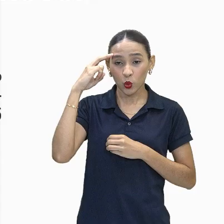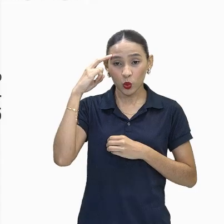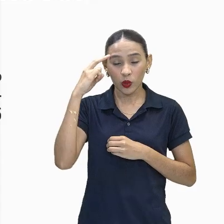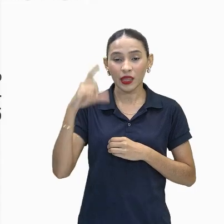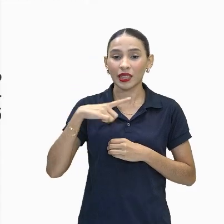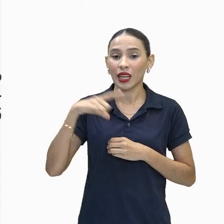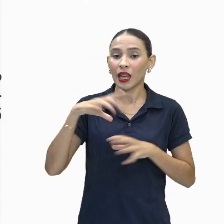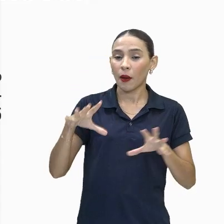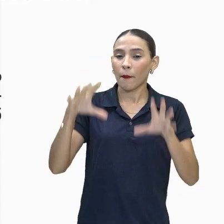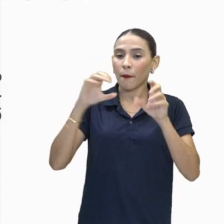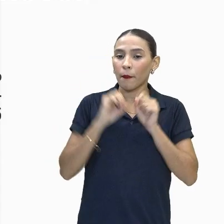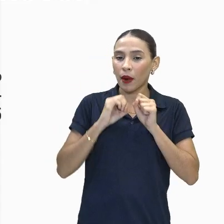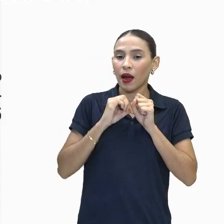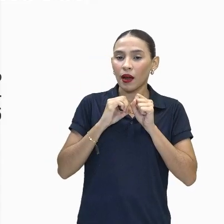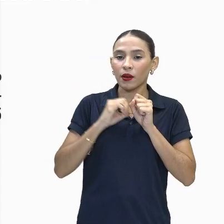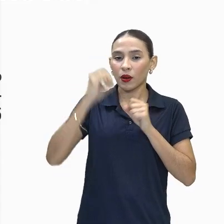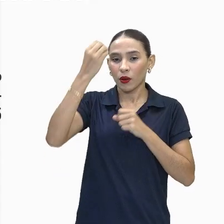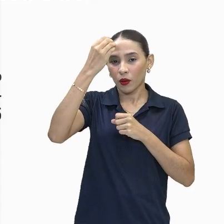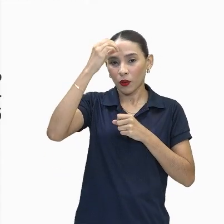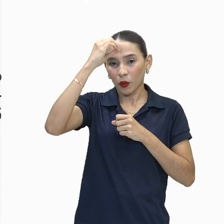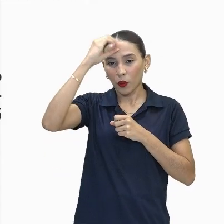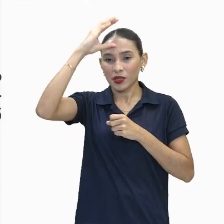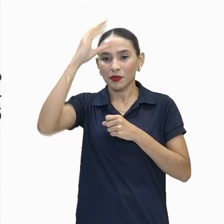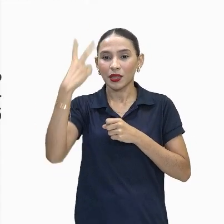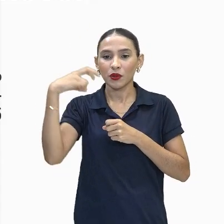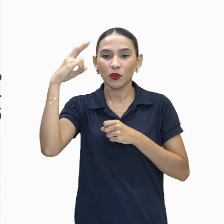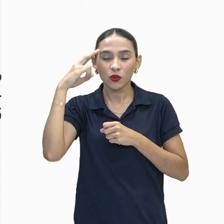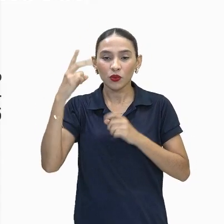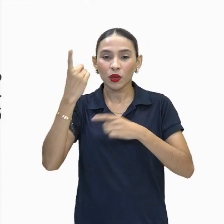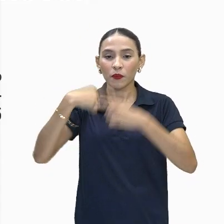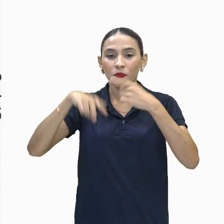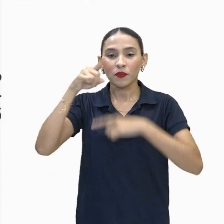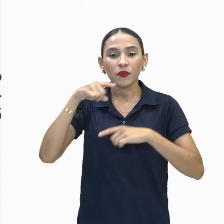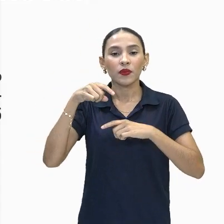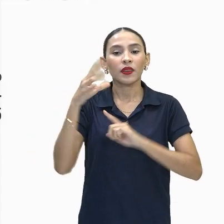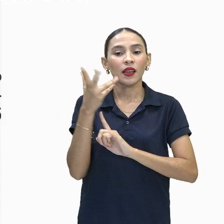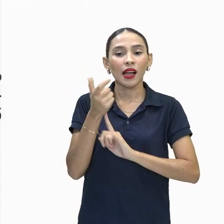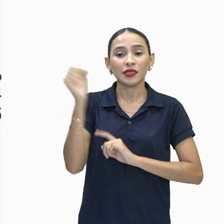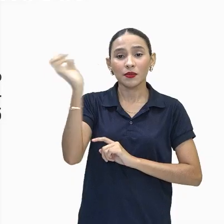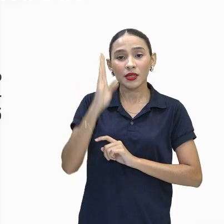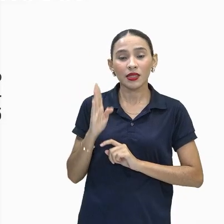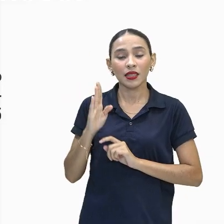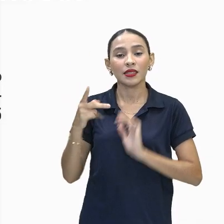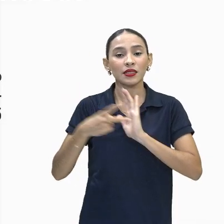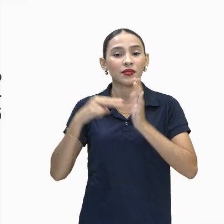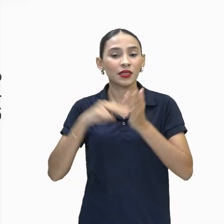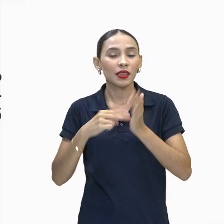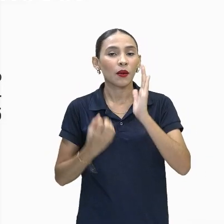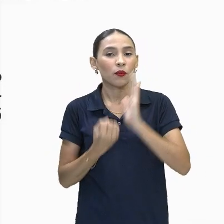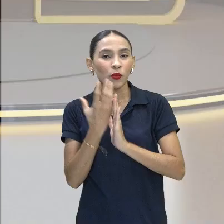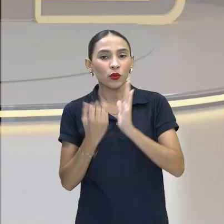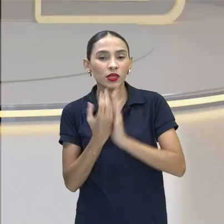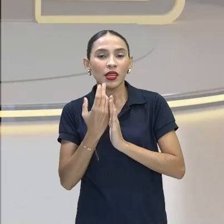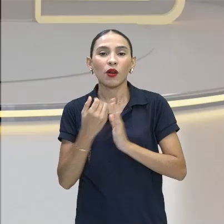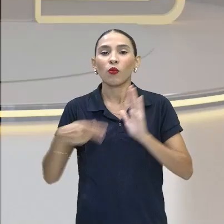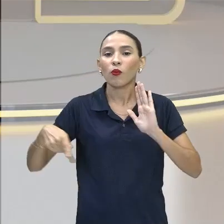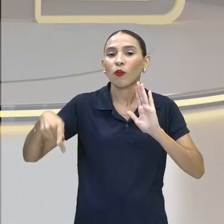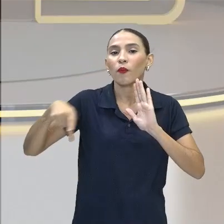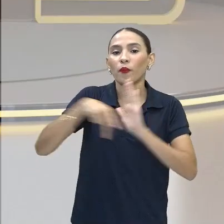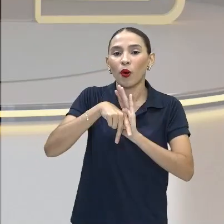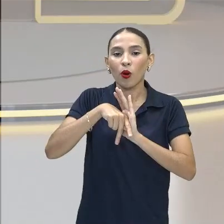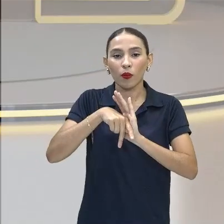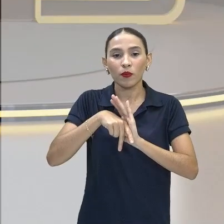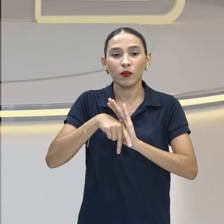técnicas importadas e promover uma renovação estética na arte brasileira, ou seja, buscar uma produção de uma arte nacional.